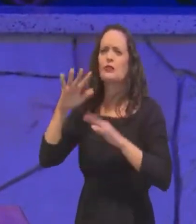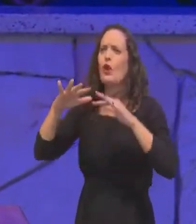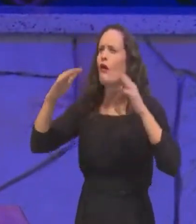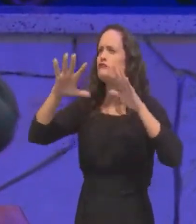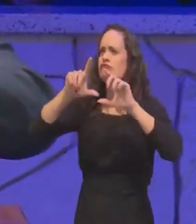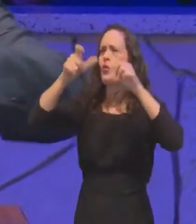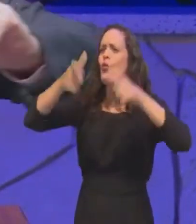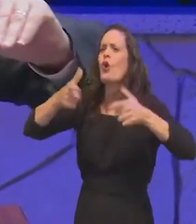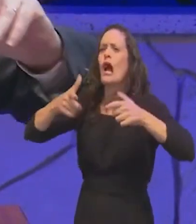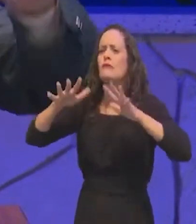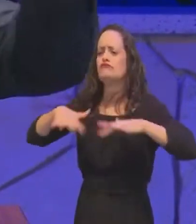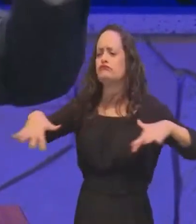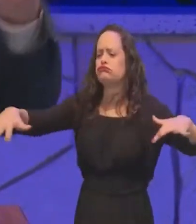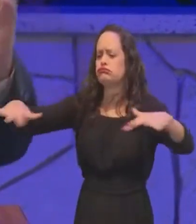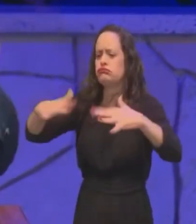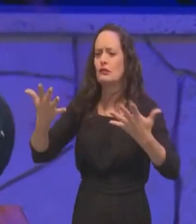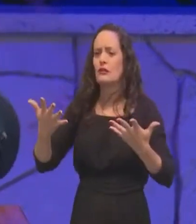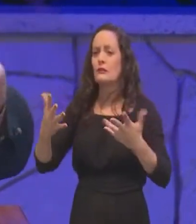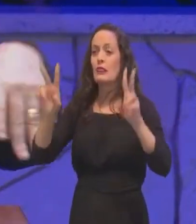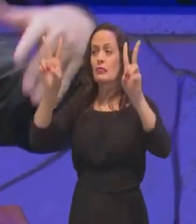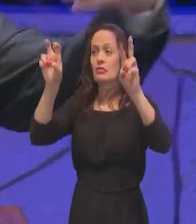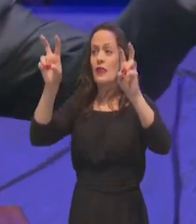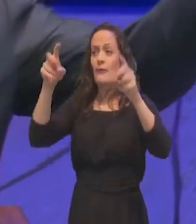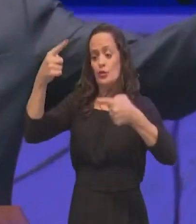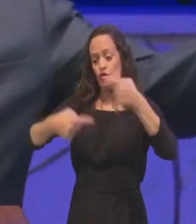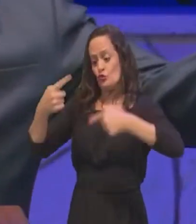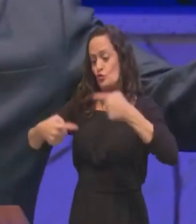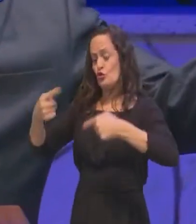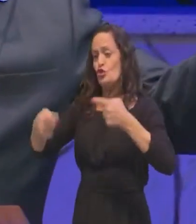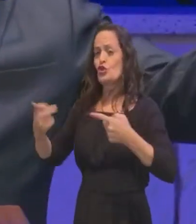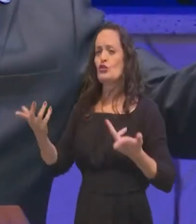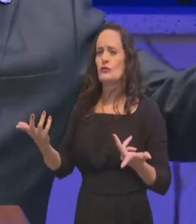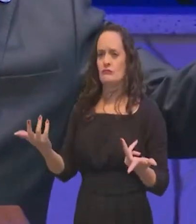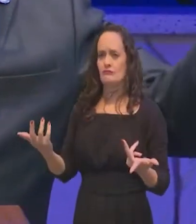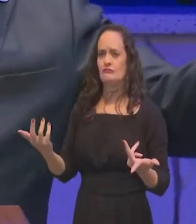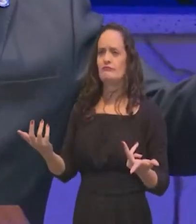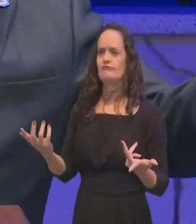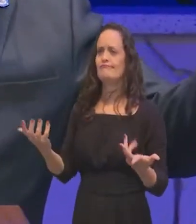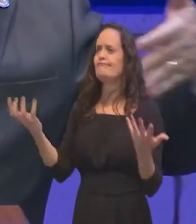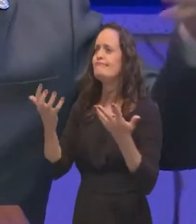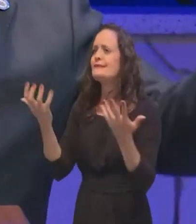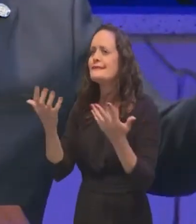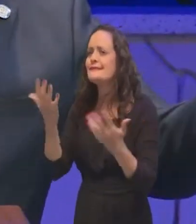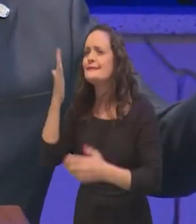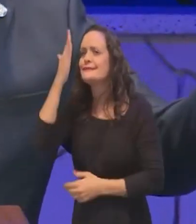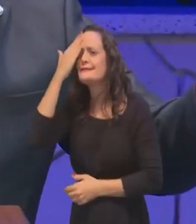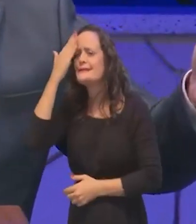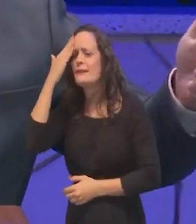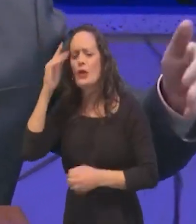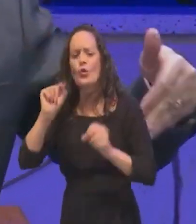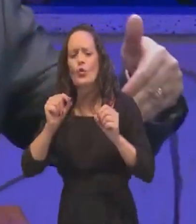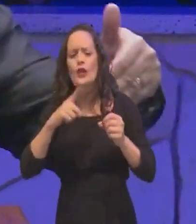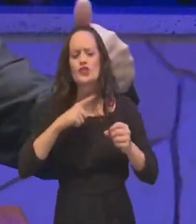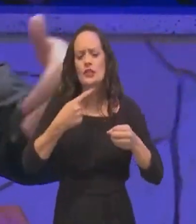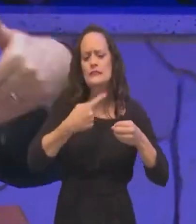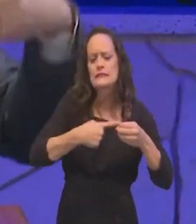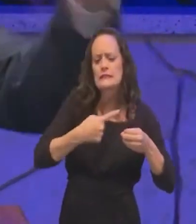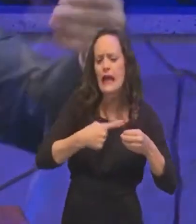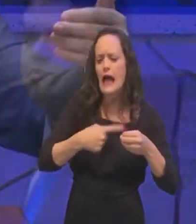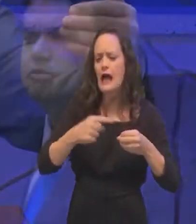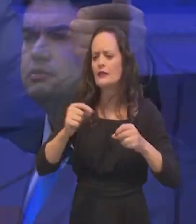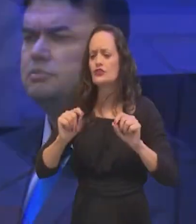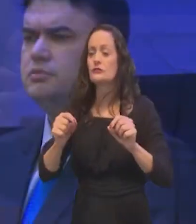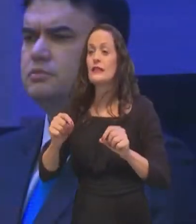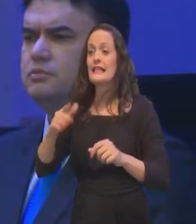pessoas pudessem discutir temas daquilo que se convencionou a polis, a cidade, discutir os problemas. E ali os